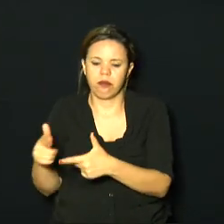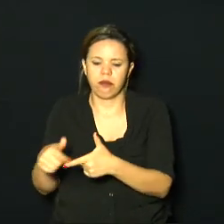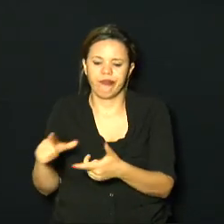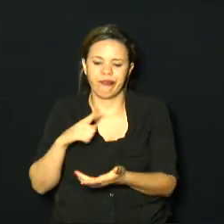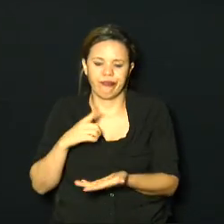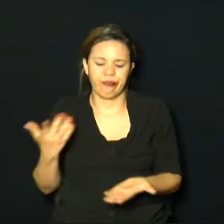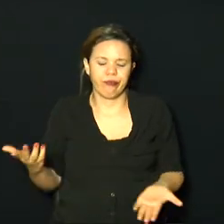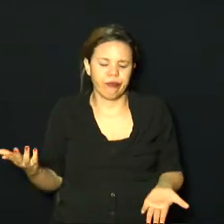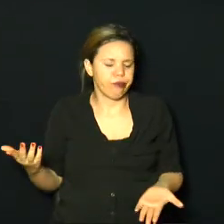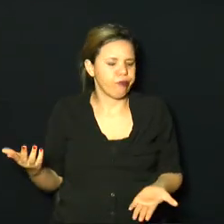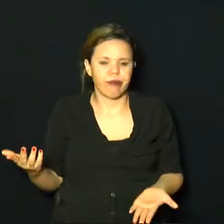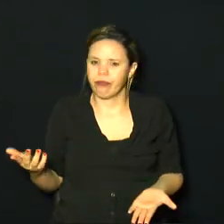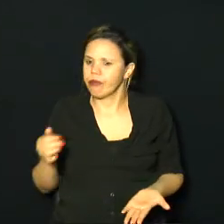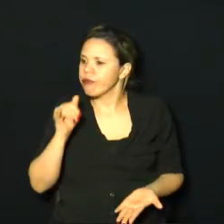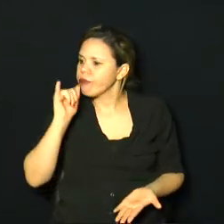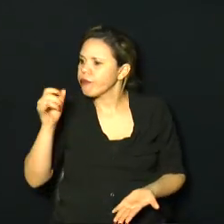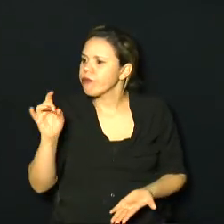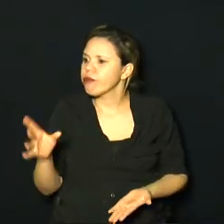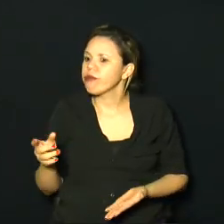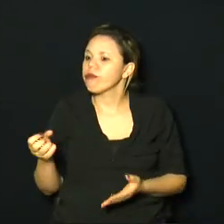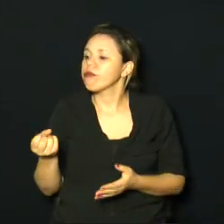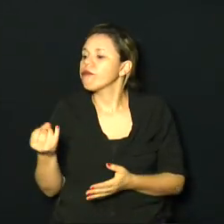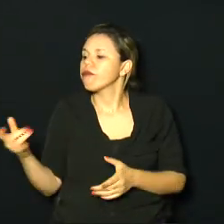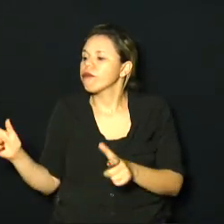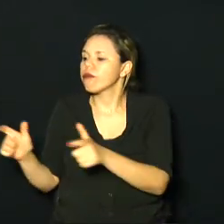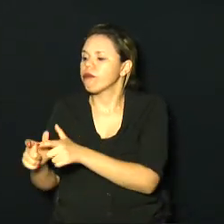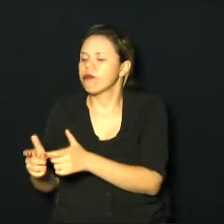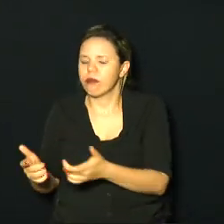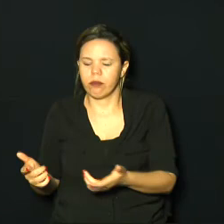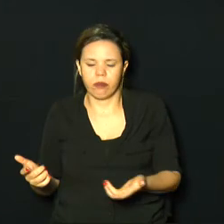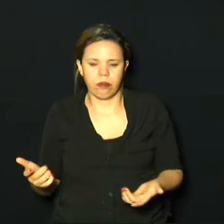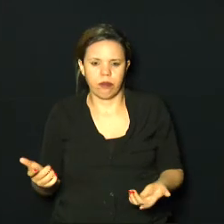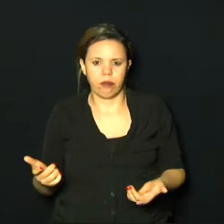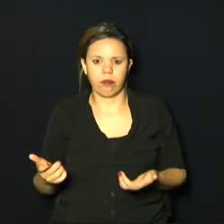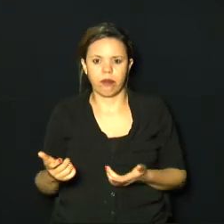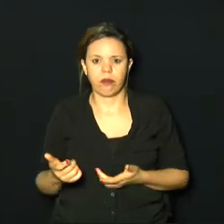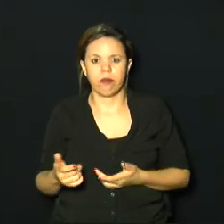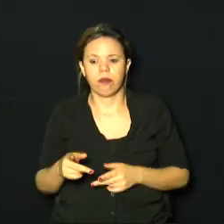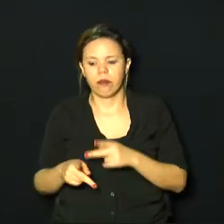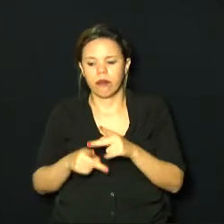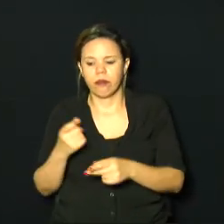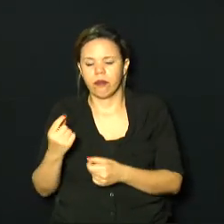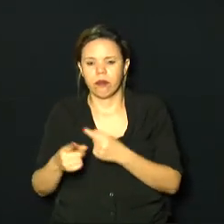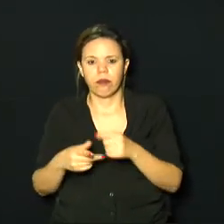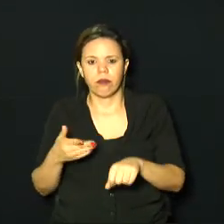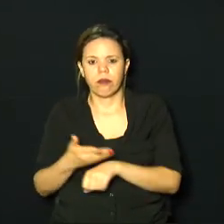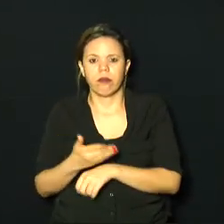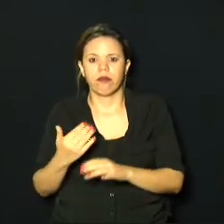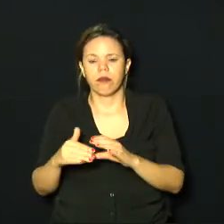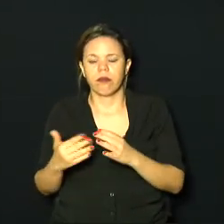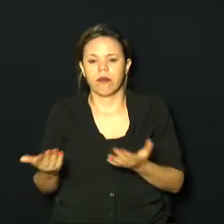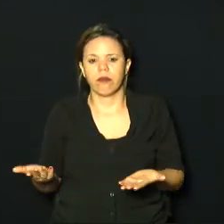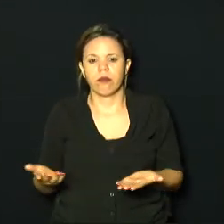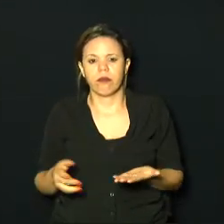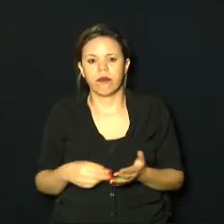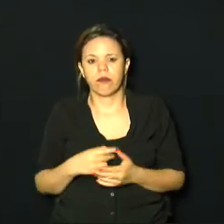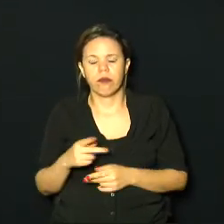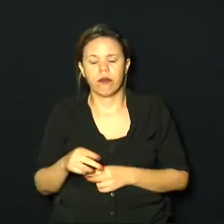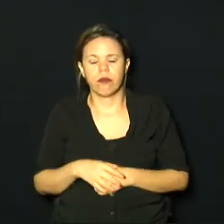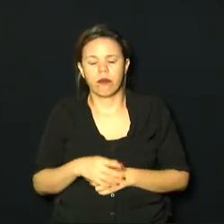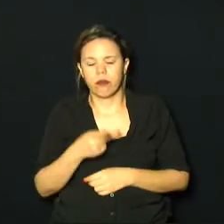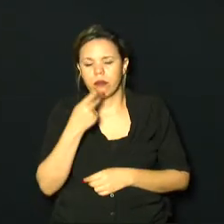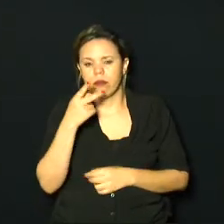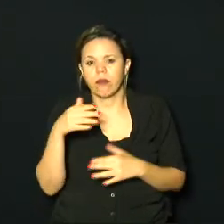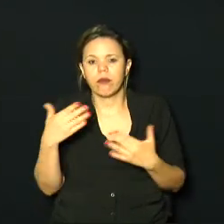tem. E ainda mais dizendo que é só para uma parte delas. Como algum dos participantes aí que enviou uma mensagem, né, diz, né,